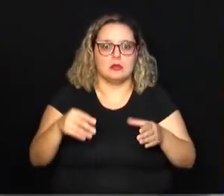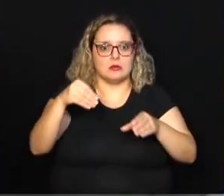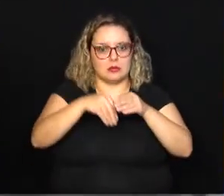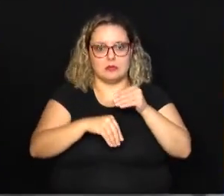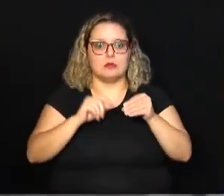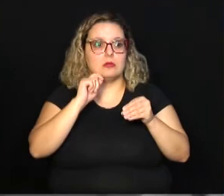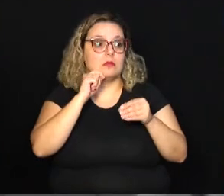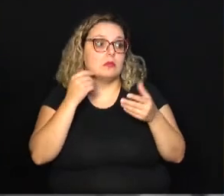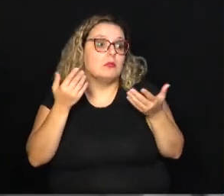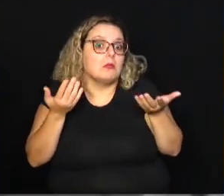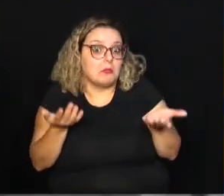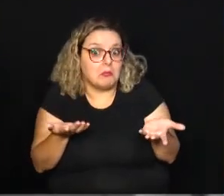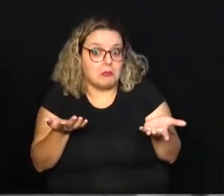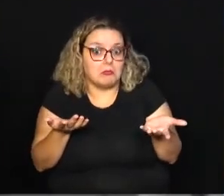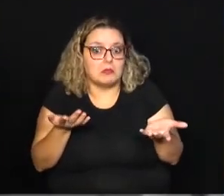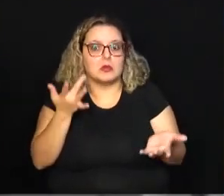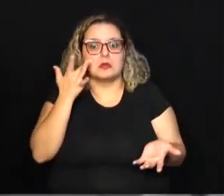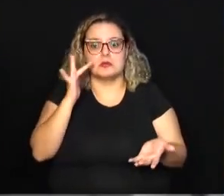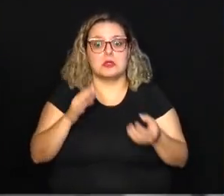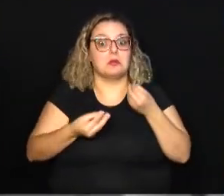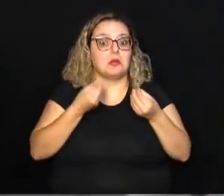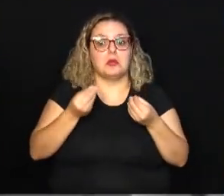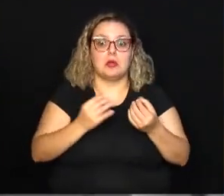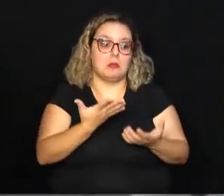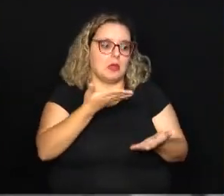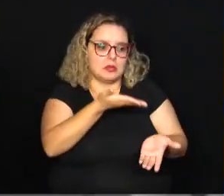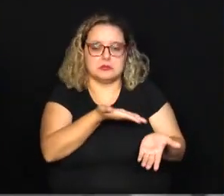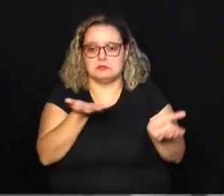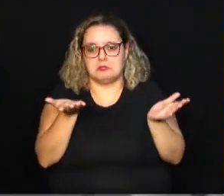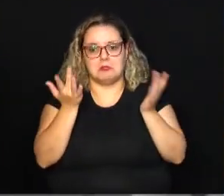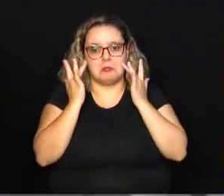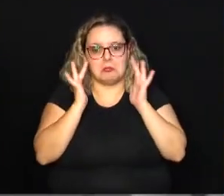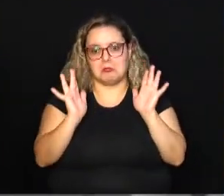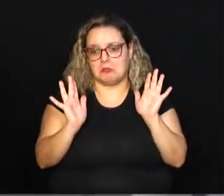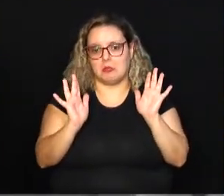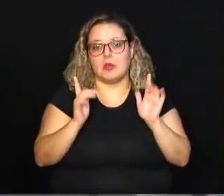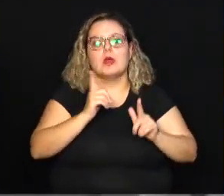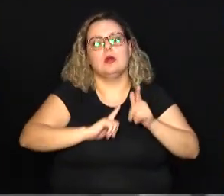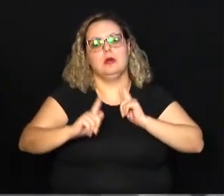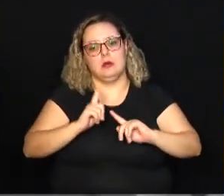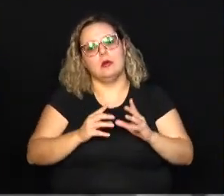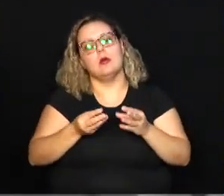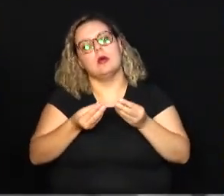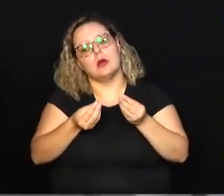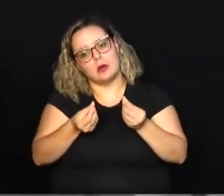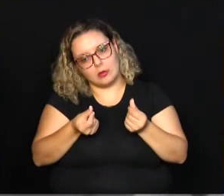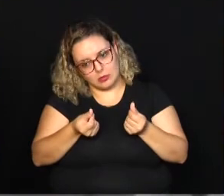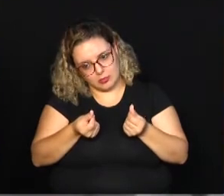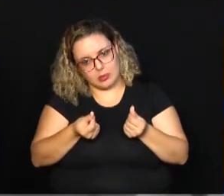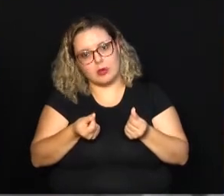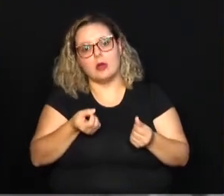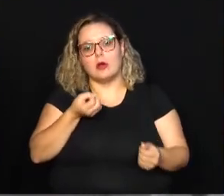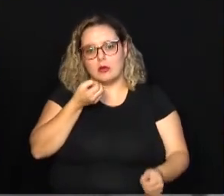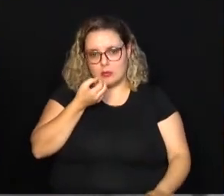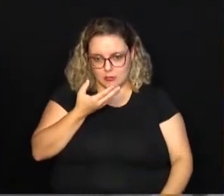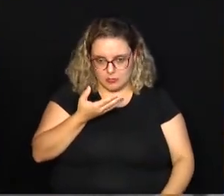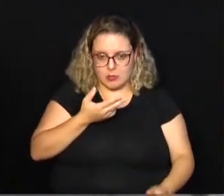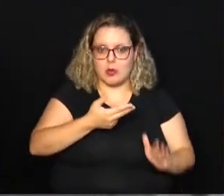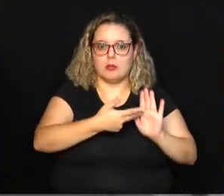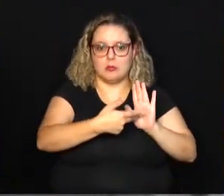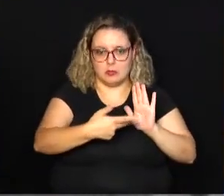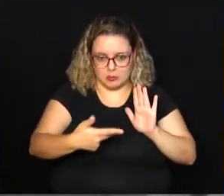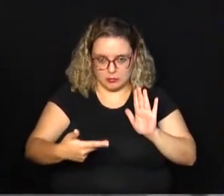te falar. Mas fora disso, realmente, eu como gestor, eu te garanto que a qualidade é bastante boa para o padrão